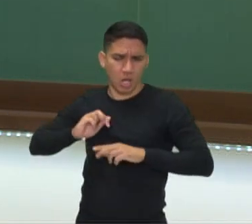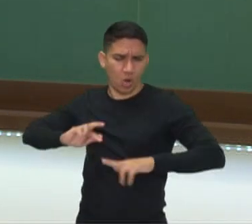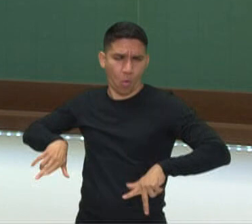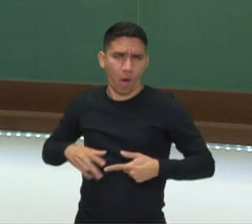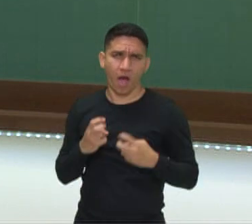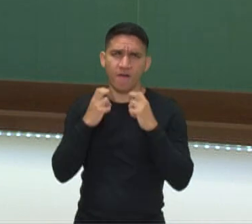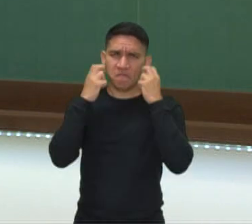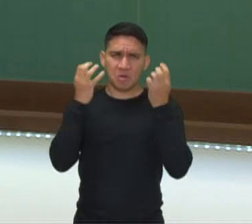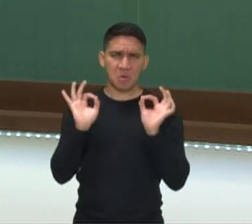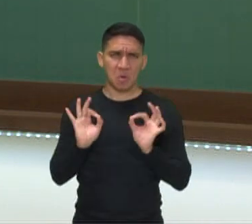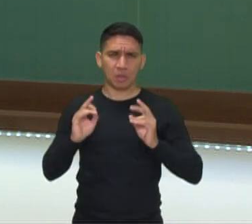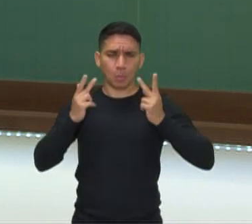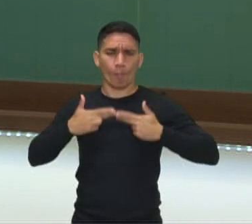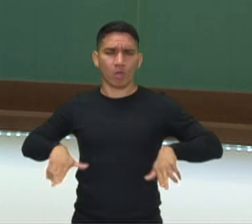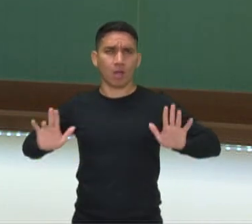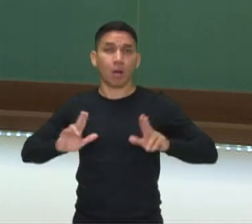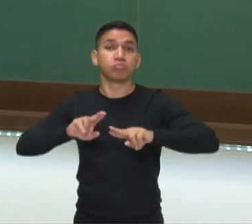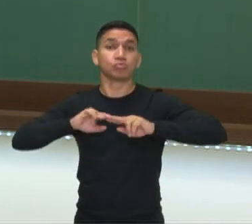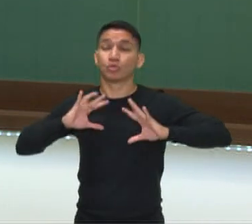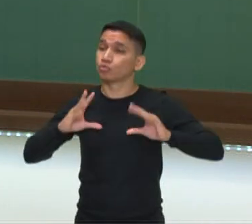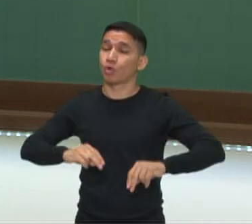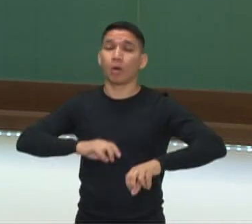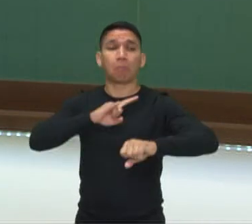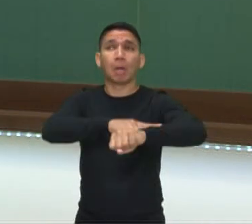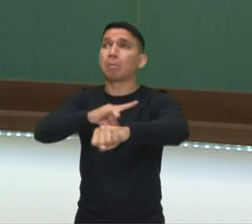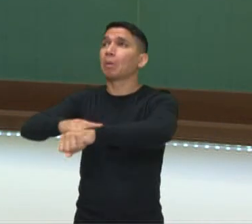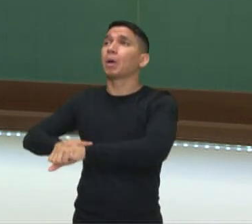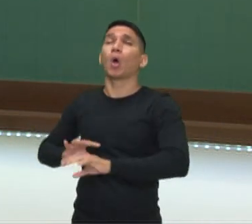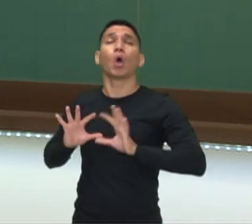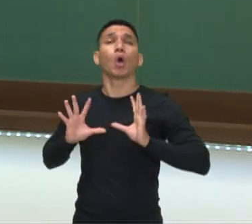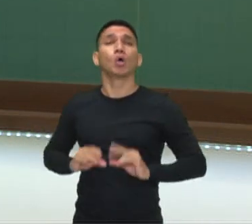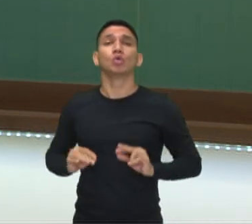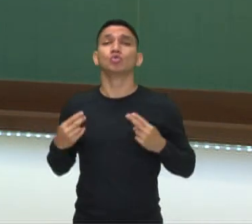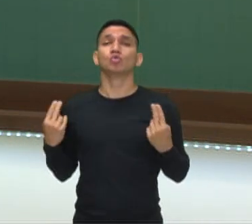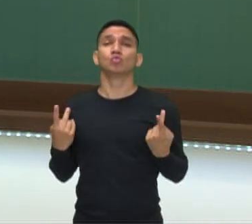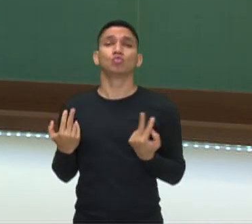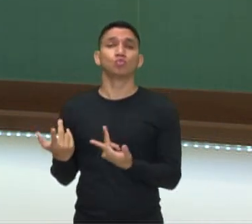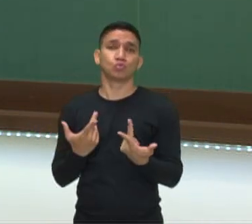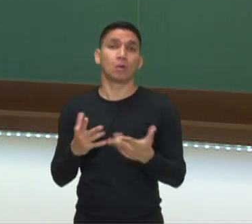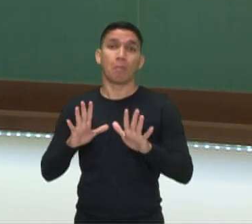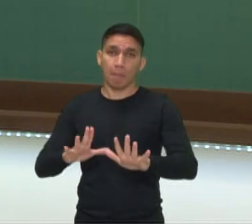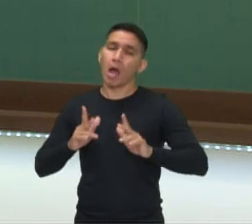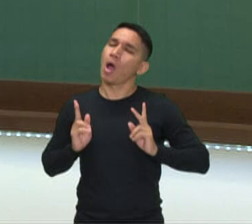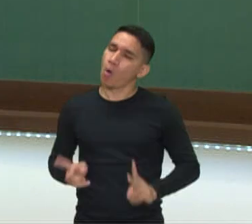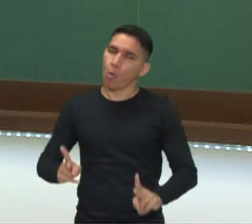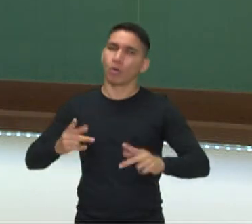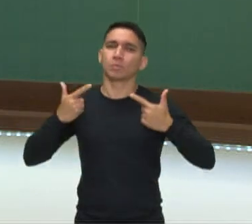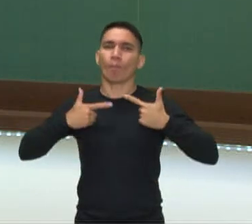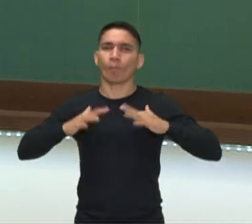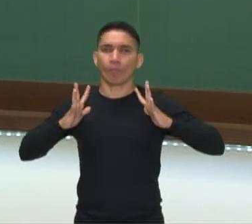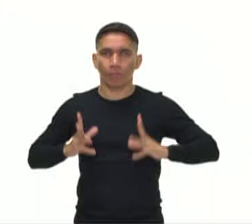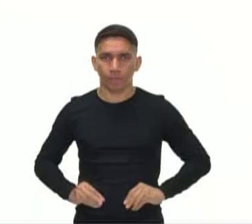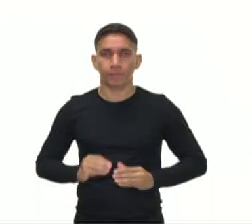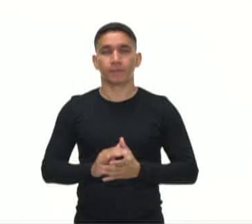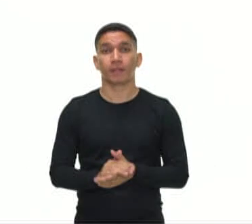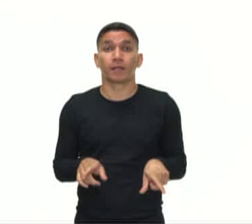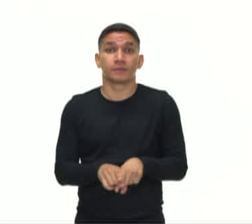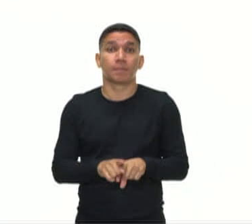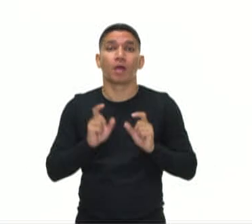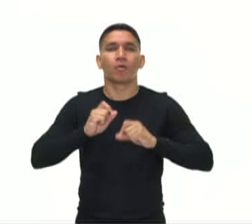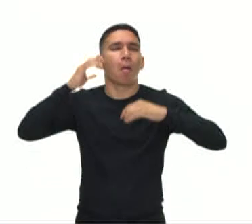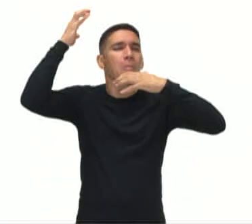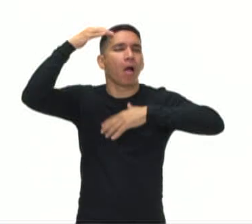envergonhar, então as pessoas utilizavam o banheiro juntamente, mas existia a higiene, que era uma coisa muito importante. E nós temos também a questão dos